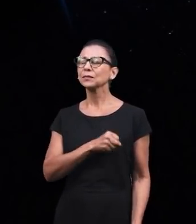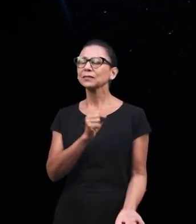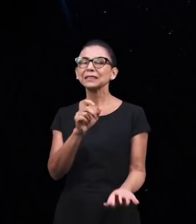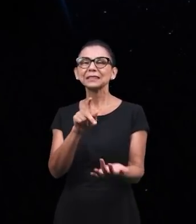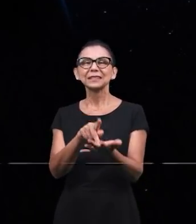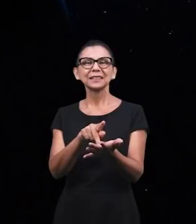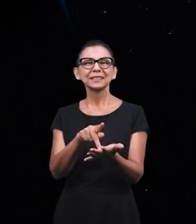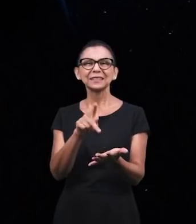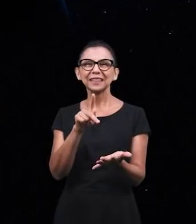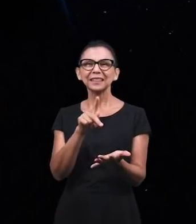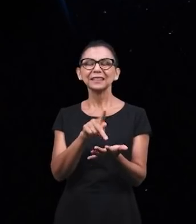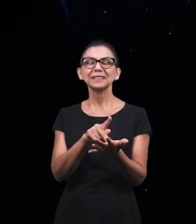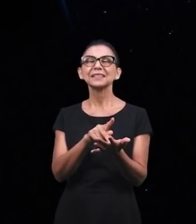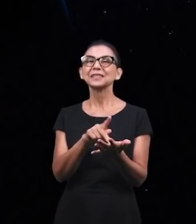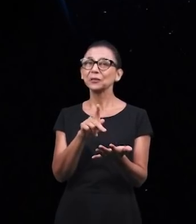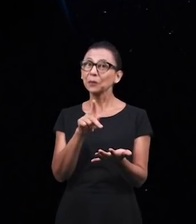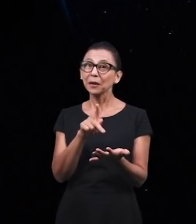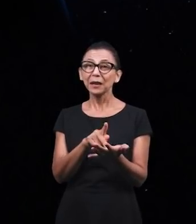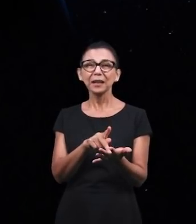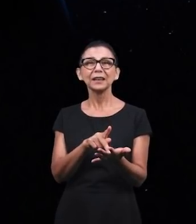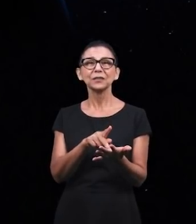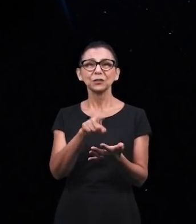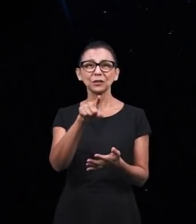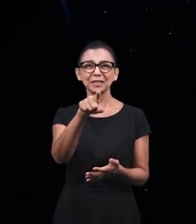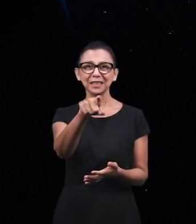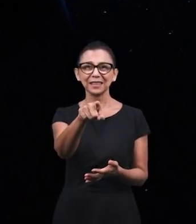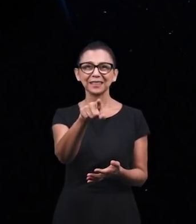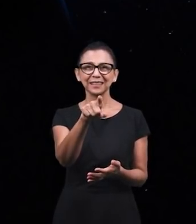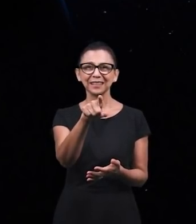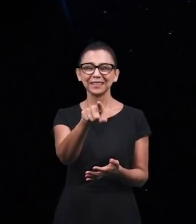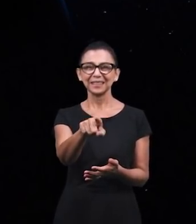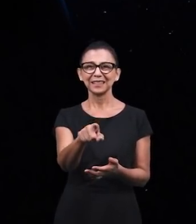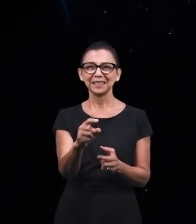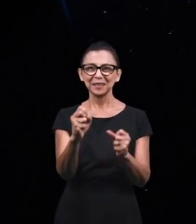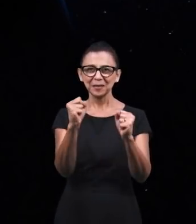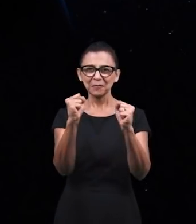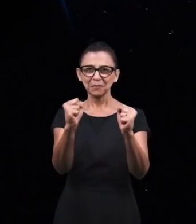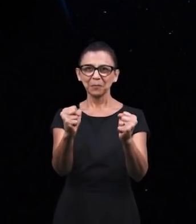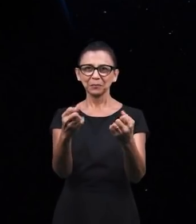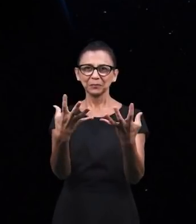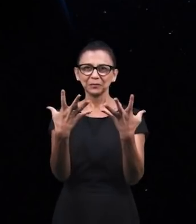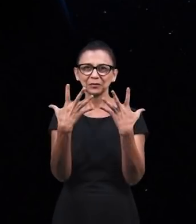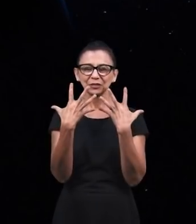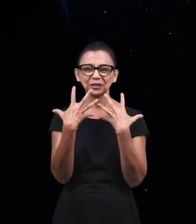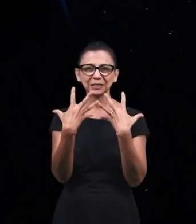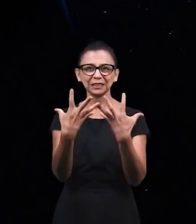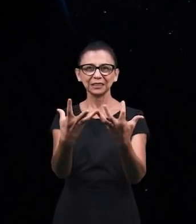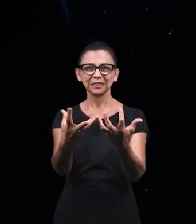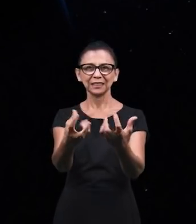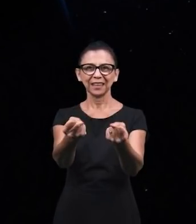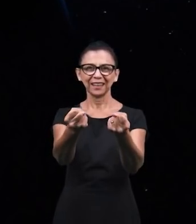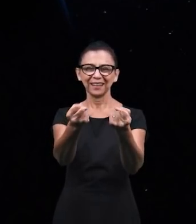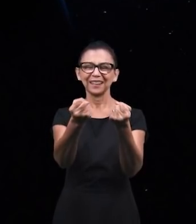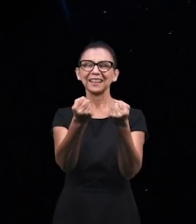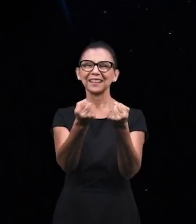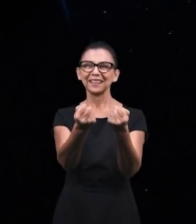O amor verdadeiro que o homem pode